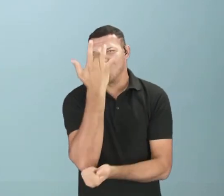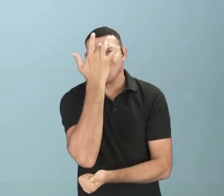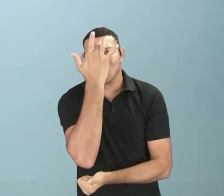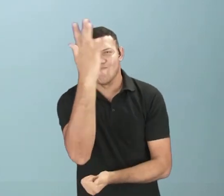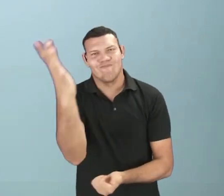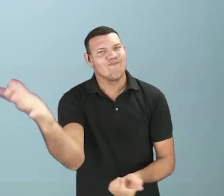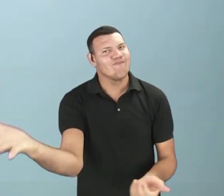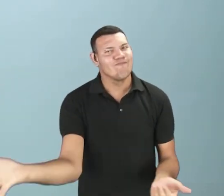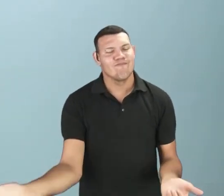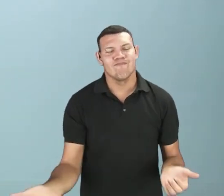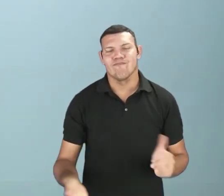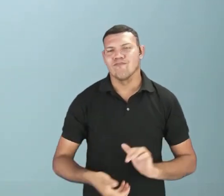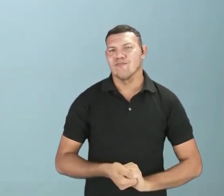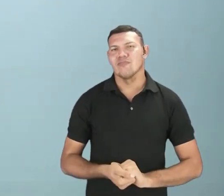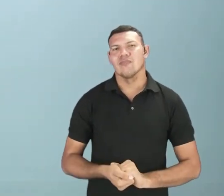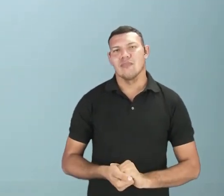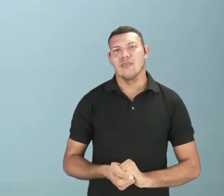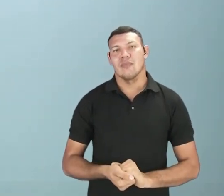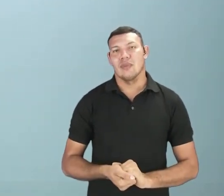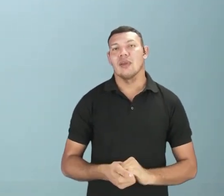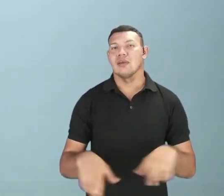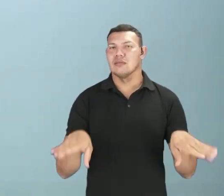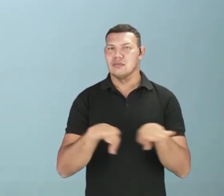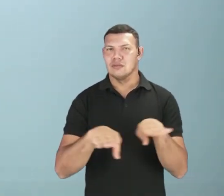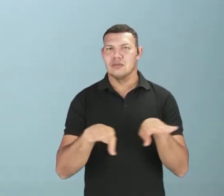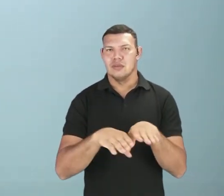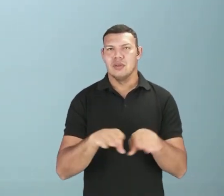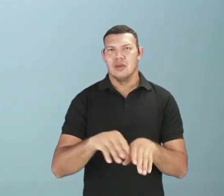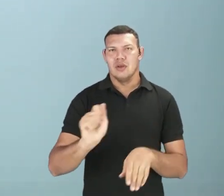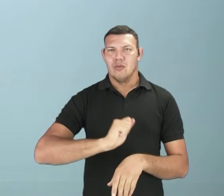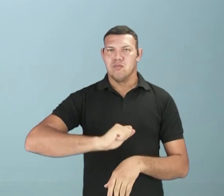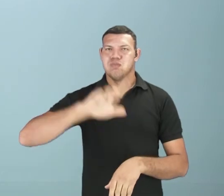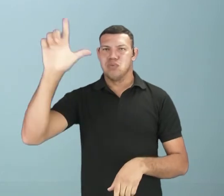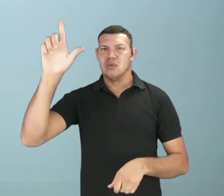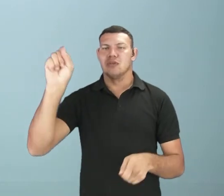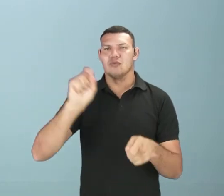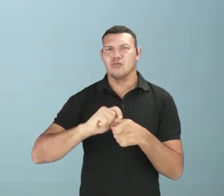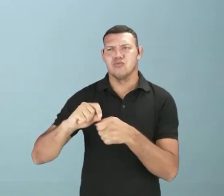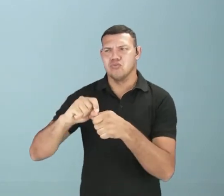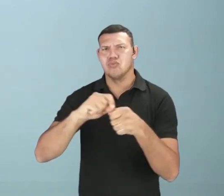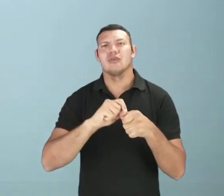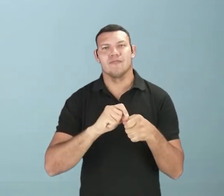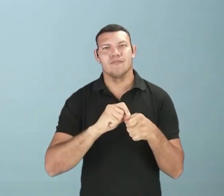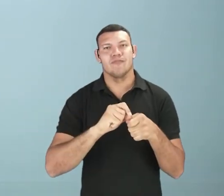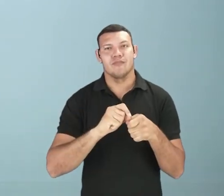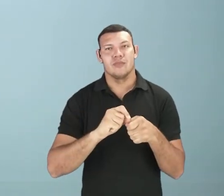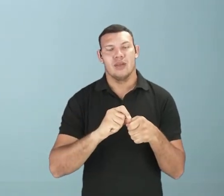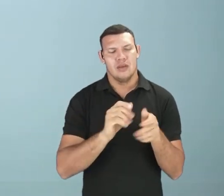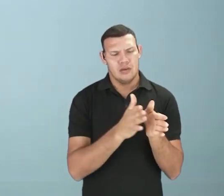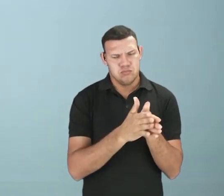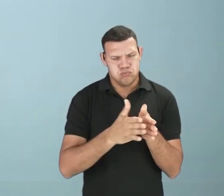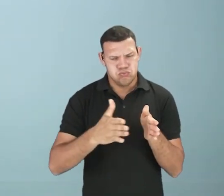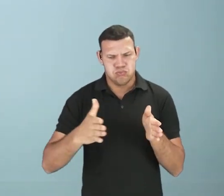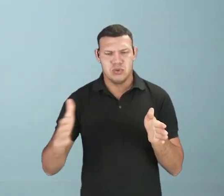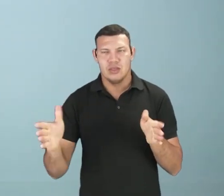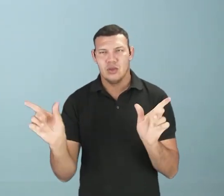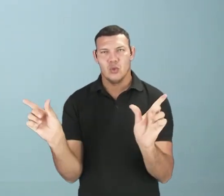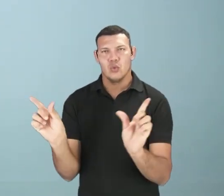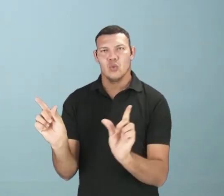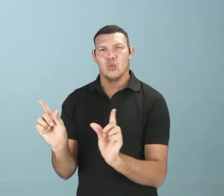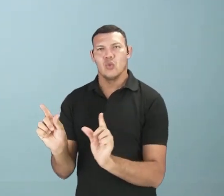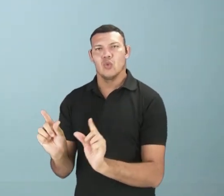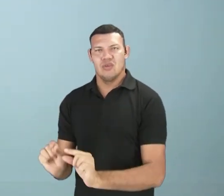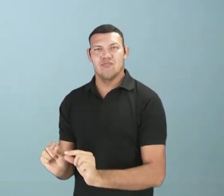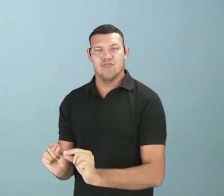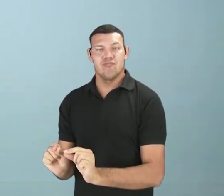obra do homem do campo. E também o aumento da produtividade pelo um valor que ao longo do tempo tornava-se menor do que